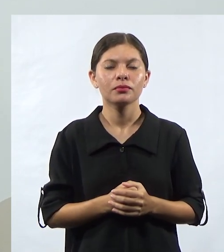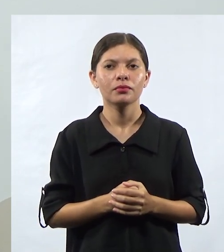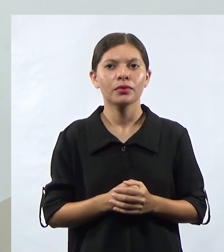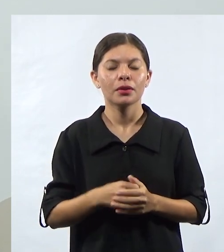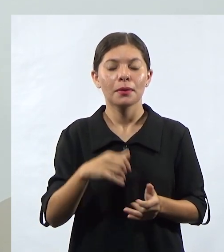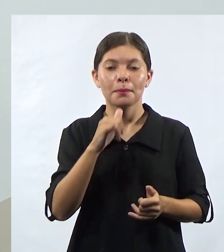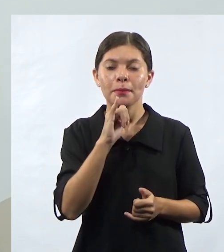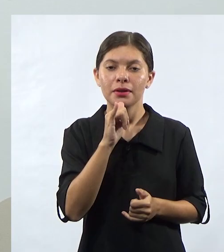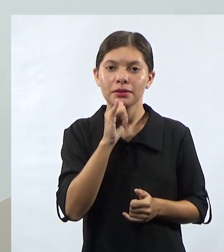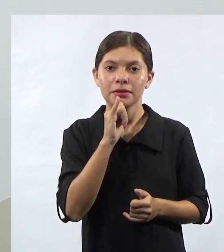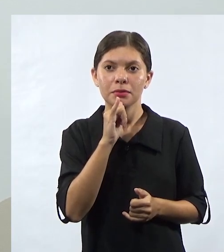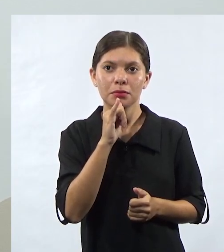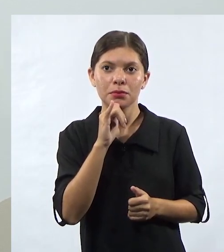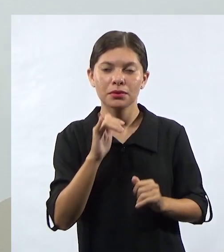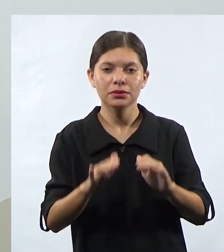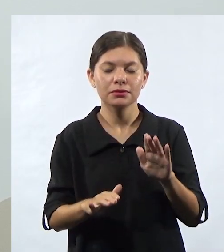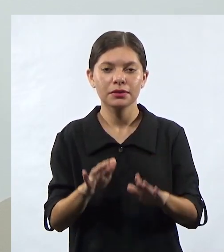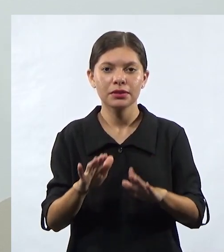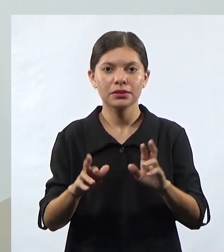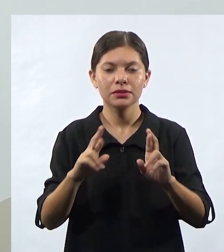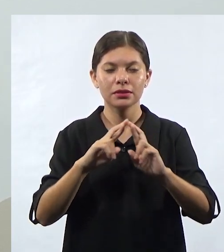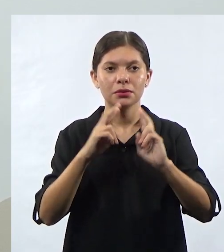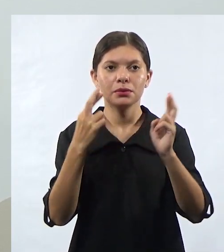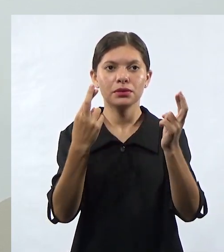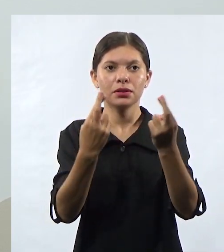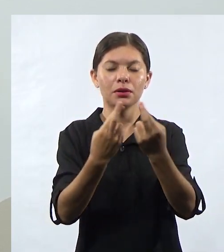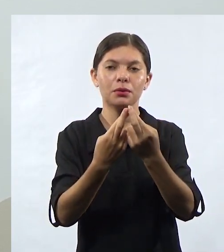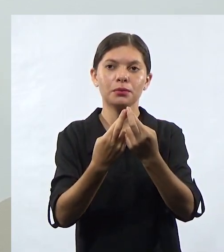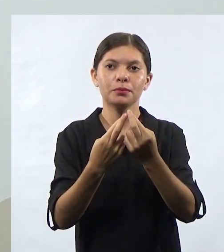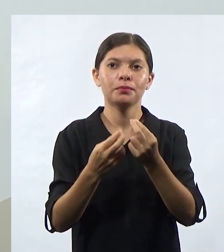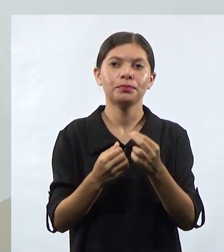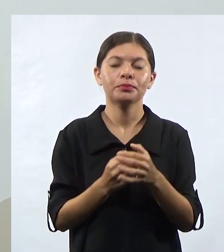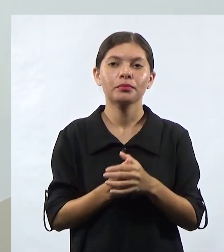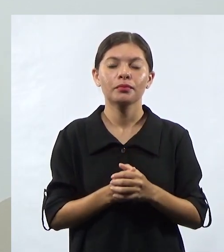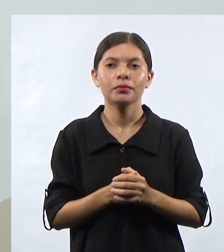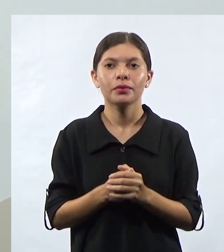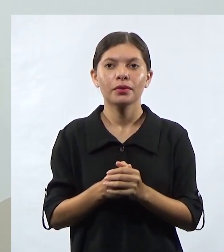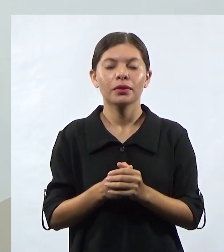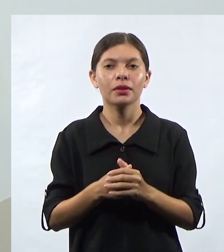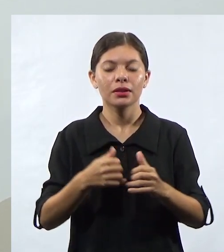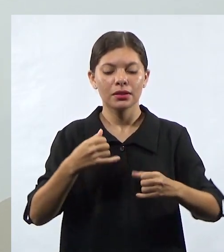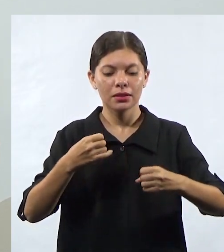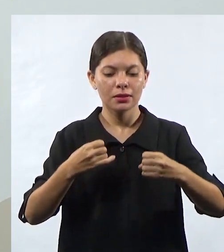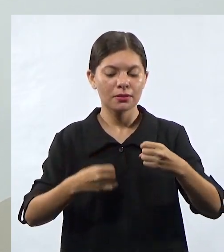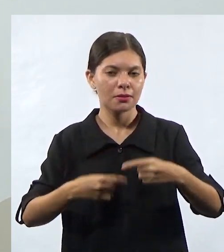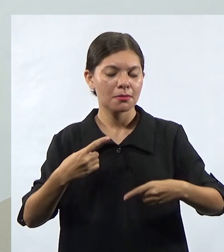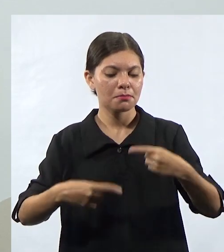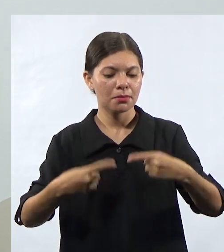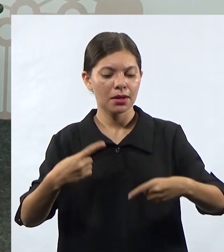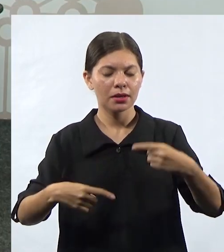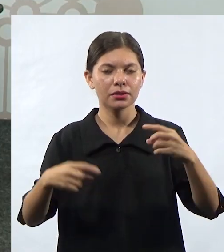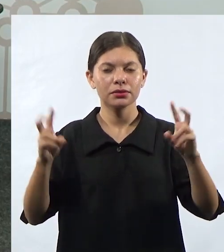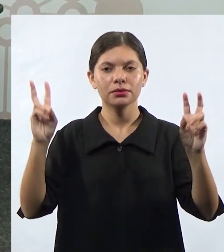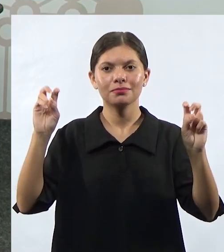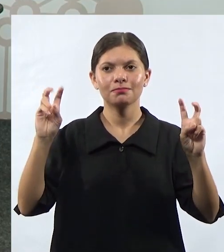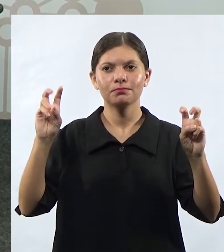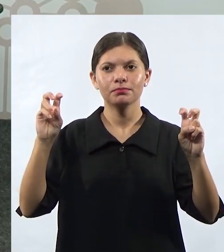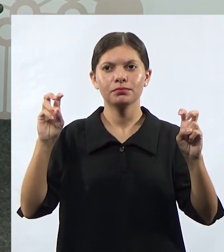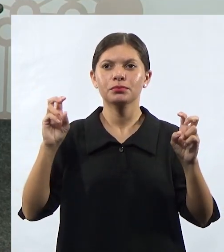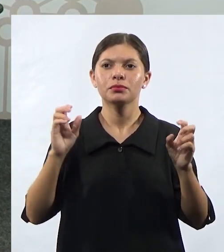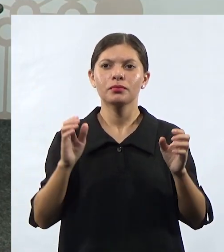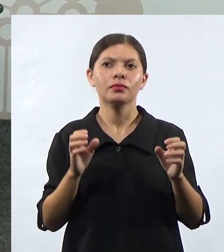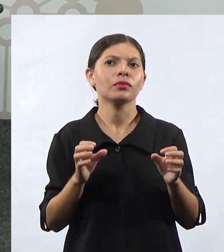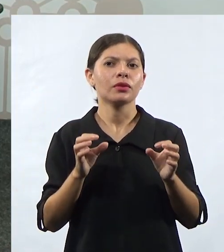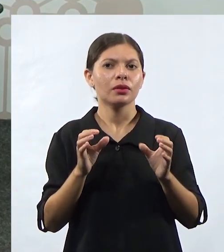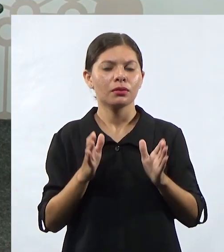vamos supor, às vezes, cada reunião, cada encontro, vocês debateram um assunto. Então, vocês podem organizar, olha,